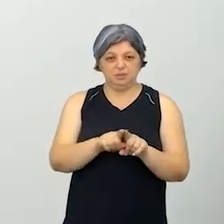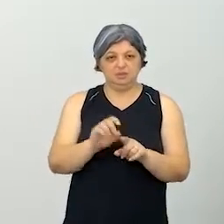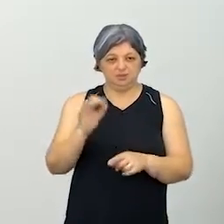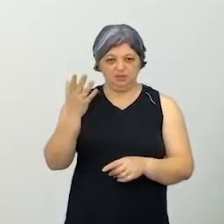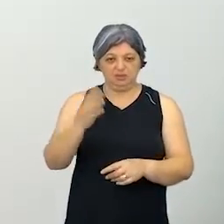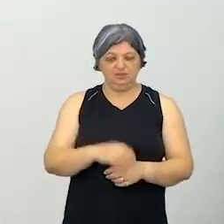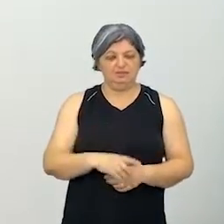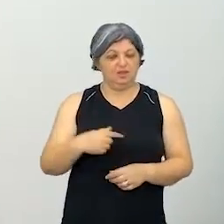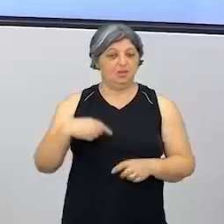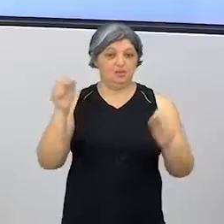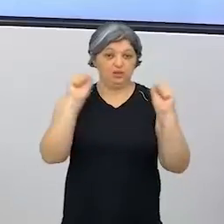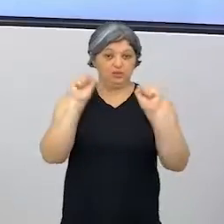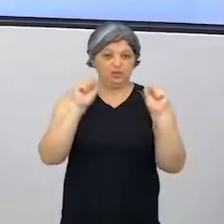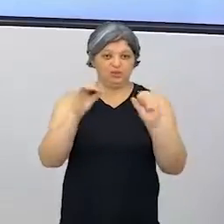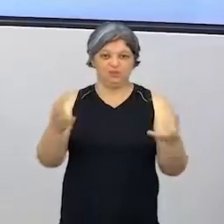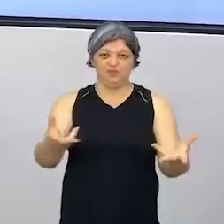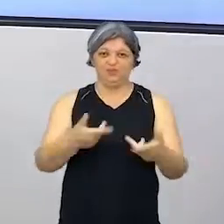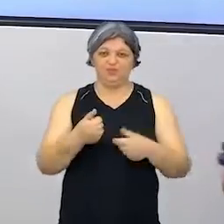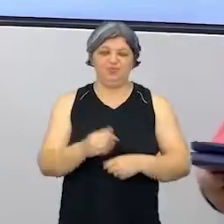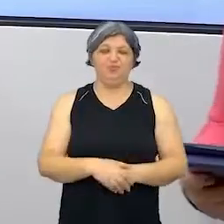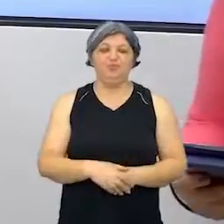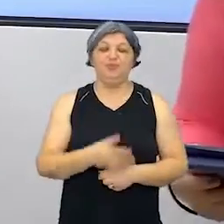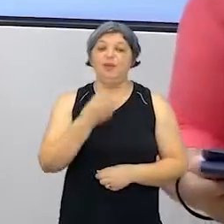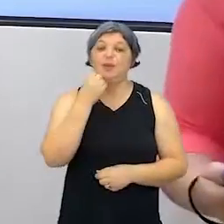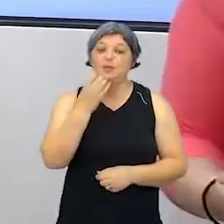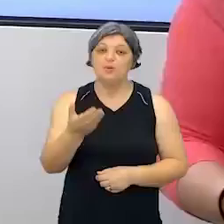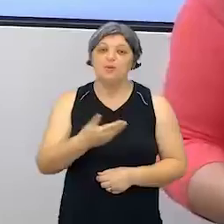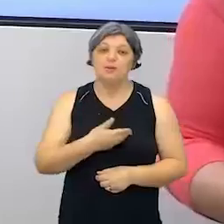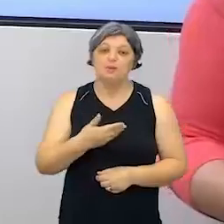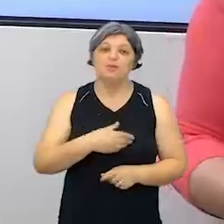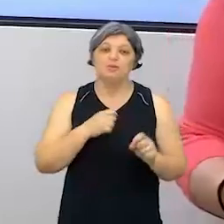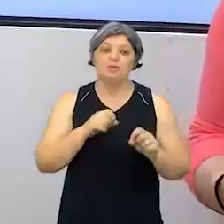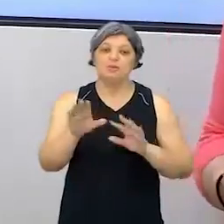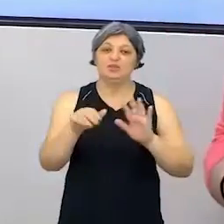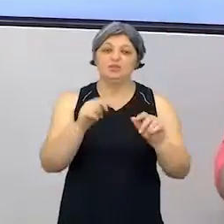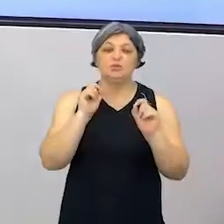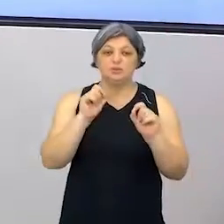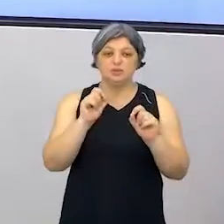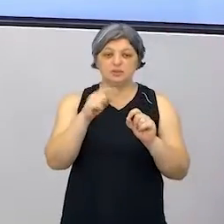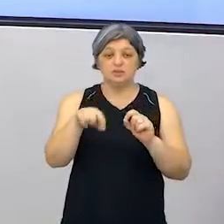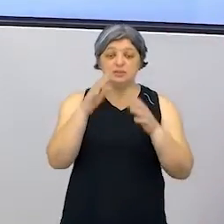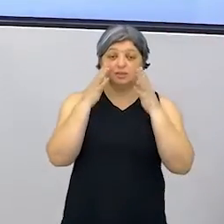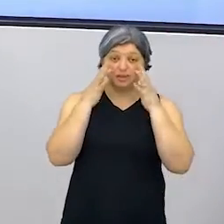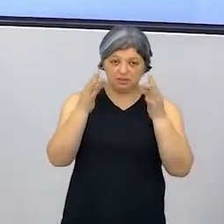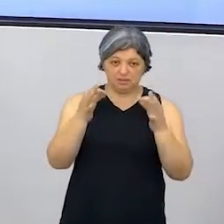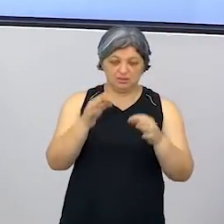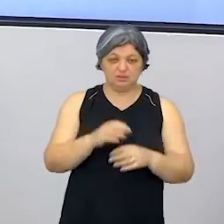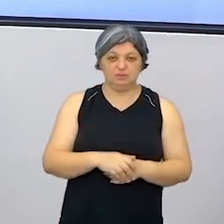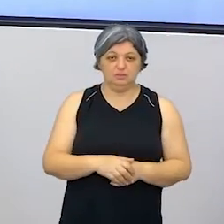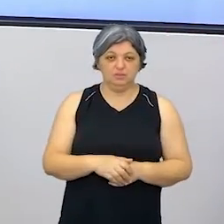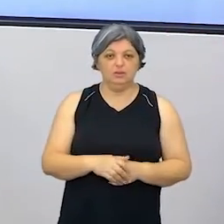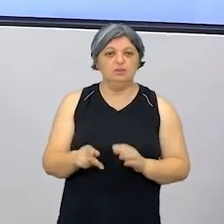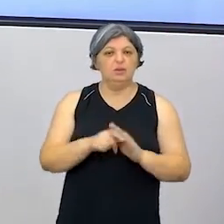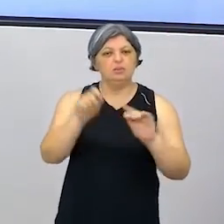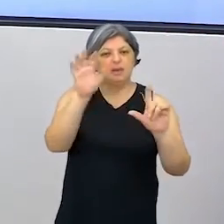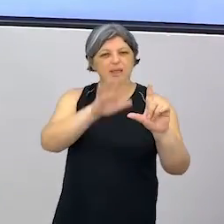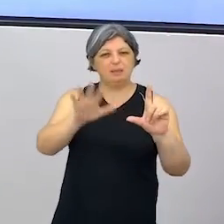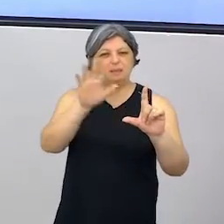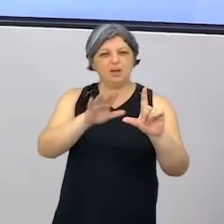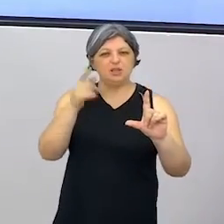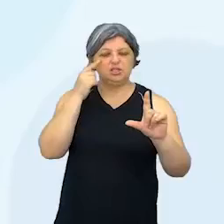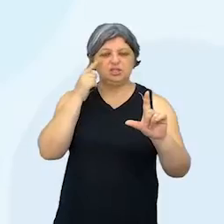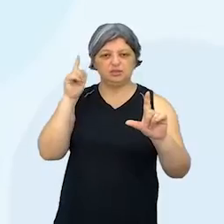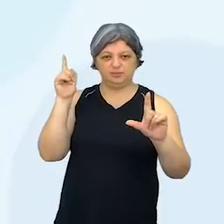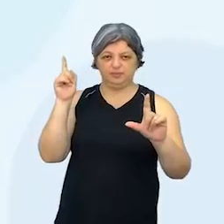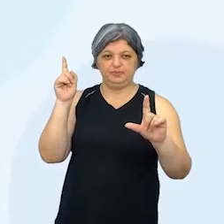adoro. E para falar dessas boas amizades, a gente vai chamar a atenção de vocês com uma imagem. Pode colocar pra gente